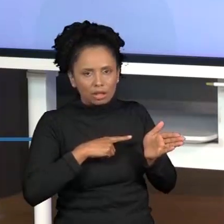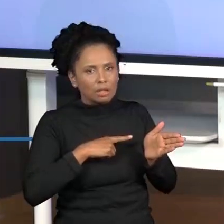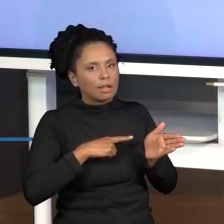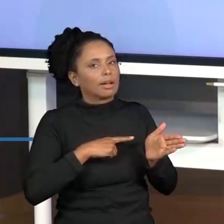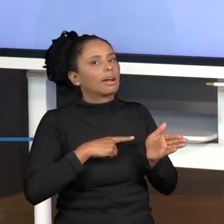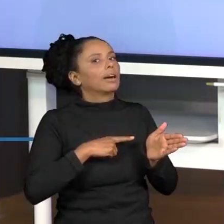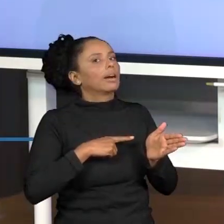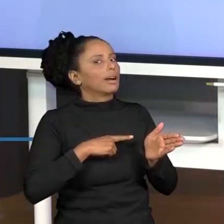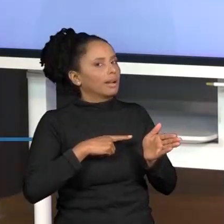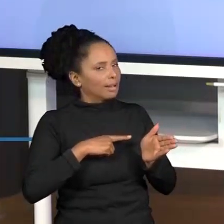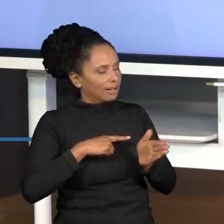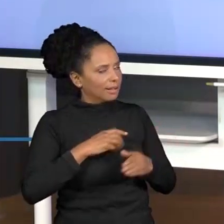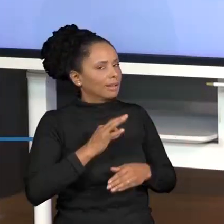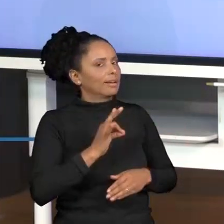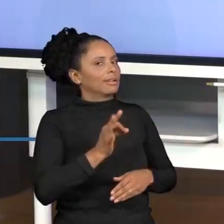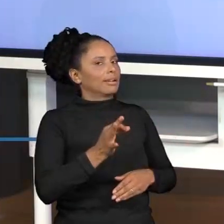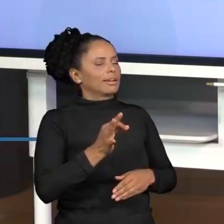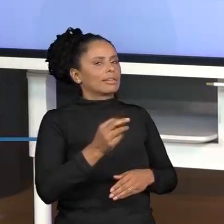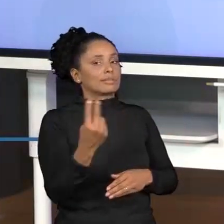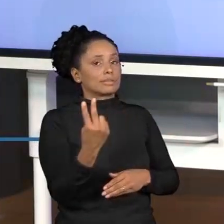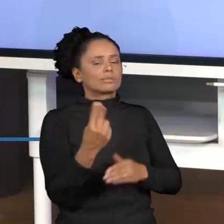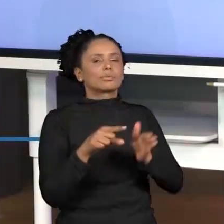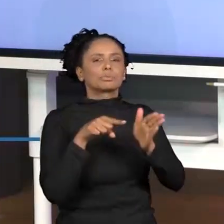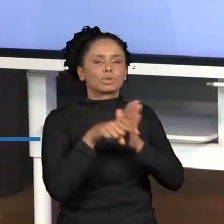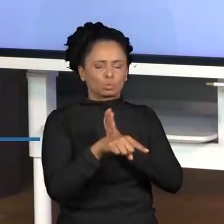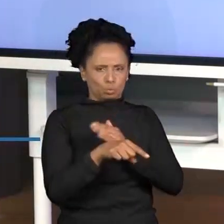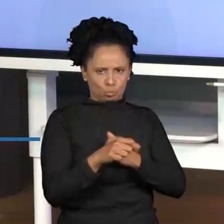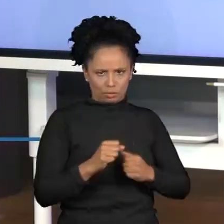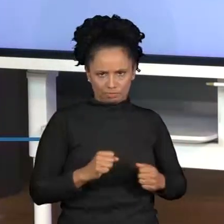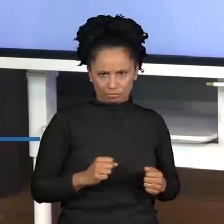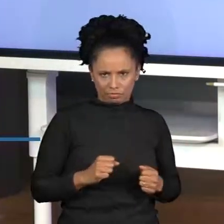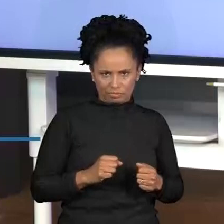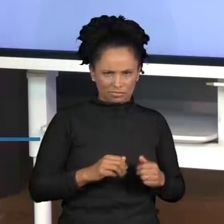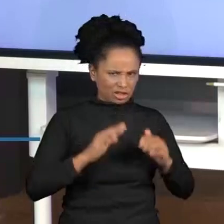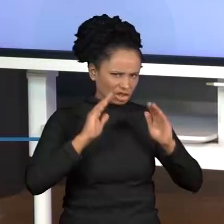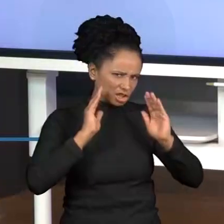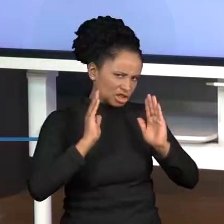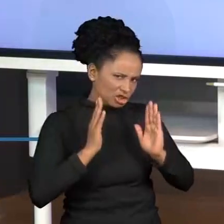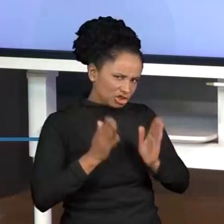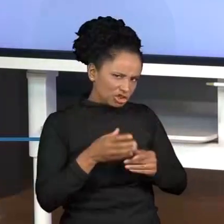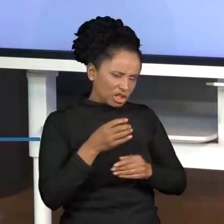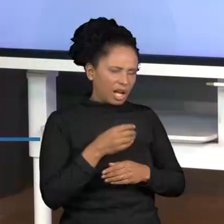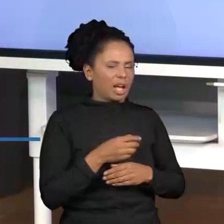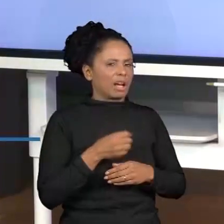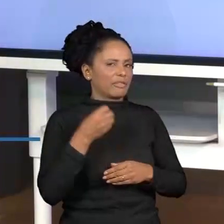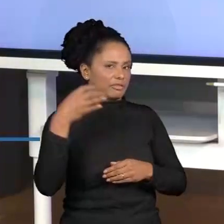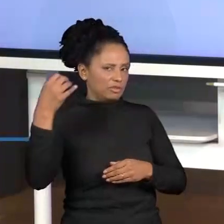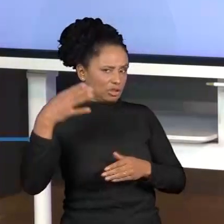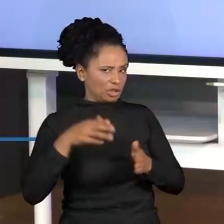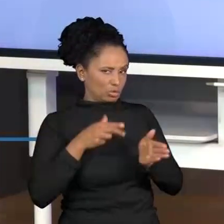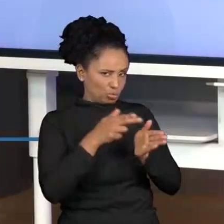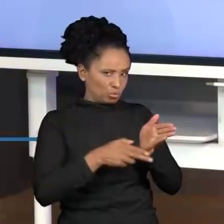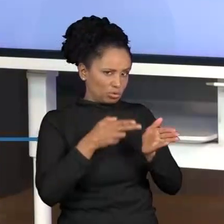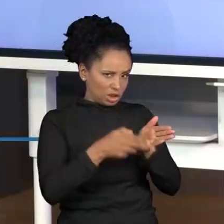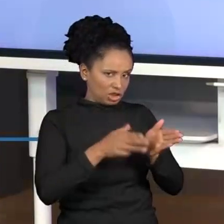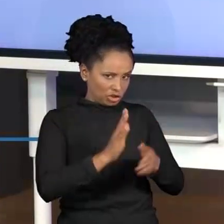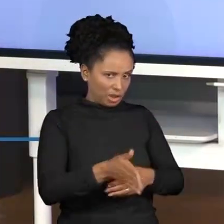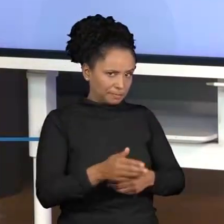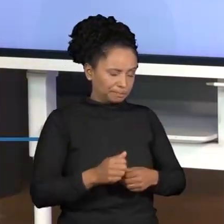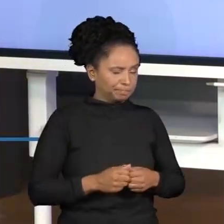Muito bem. Então a segunda pergunta, você já andou de trem? Já foi para algum lugar de